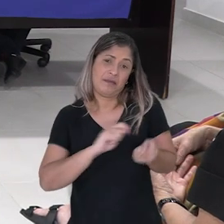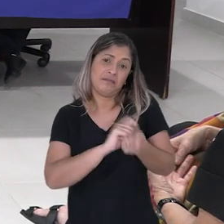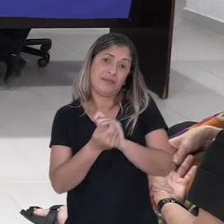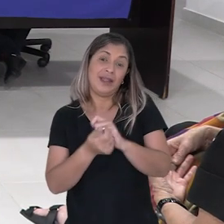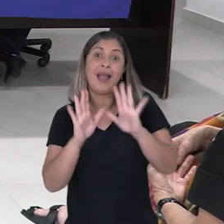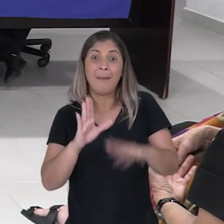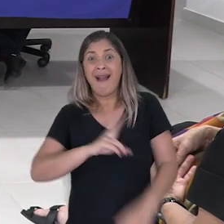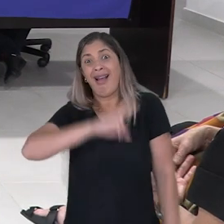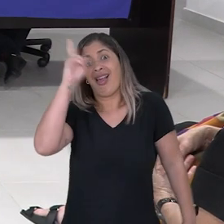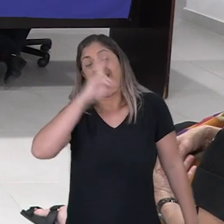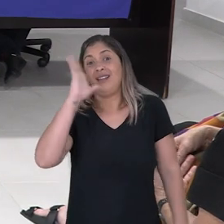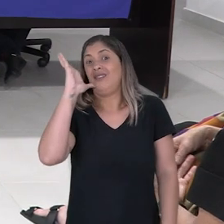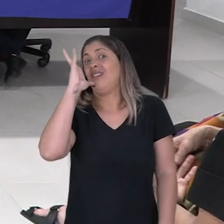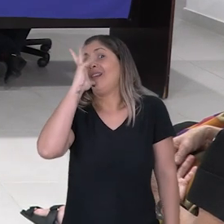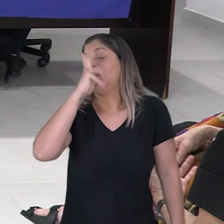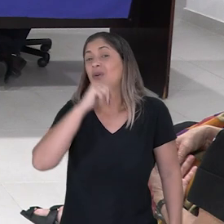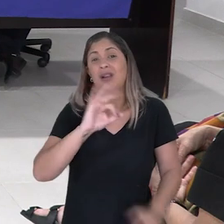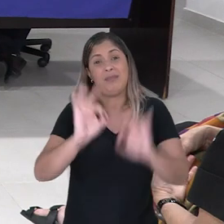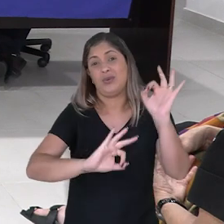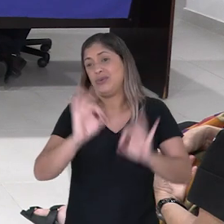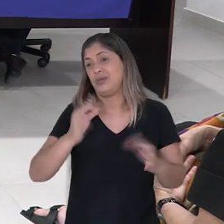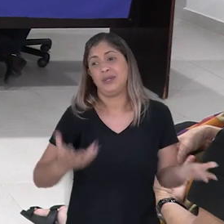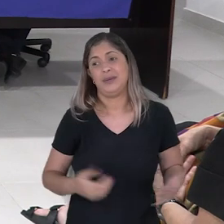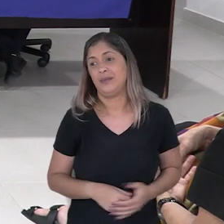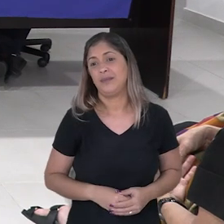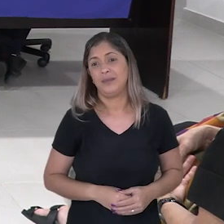vai ficar imenso e vai demorar muito tempo para ser produzido, né?